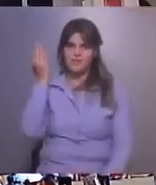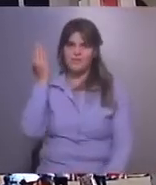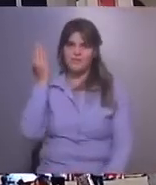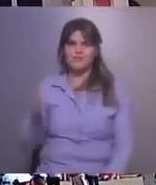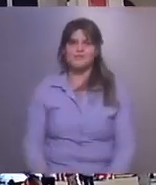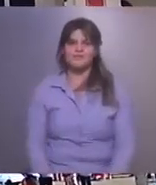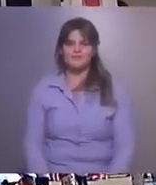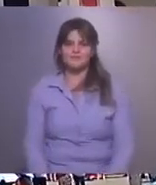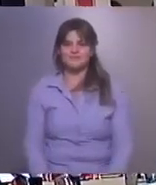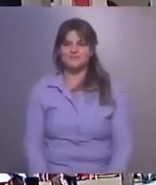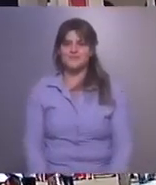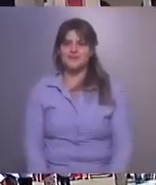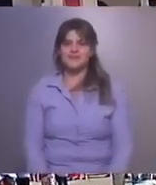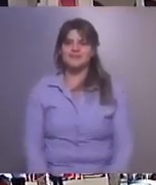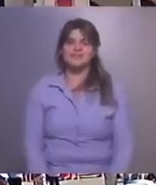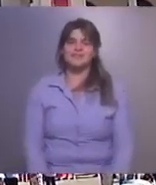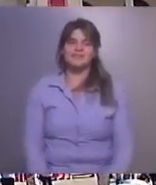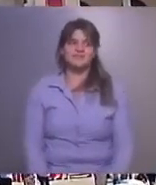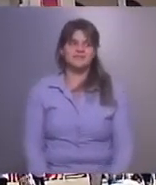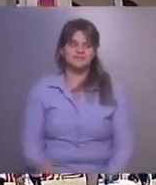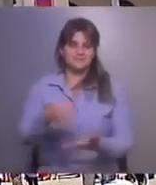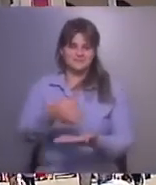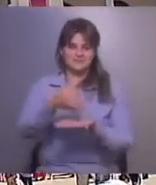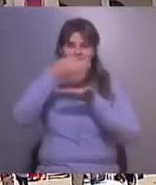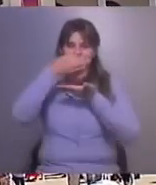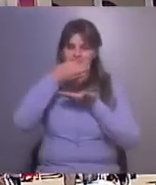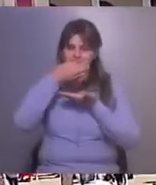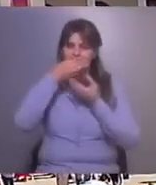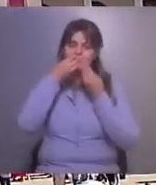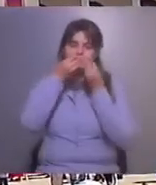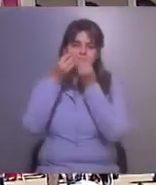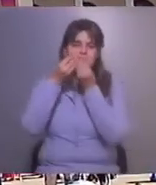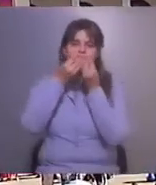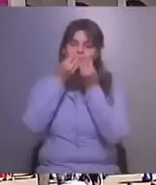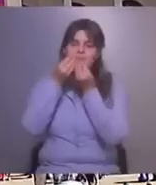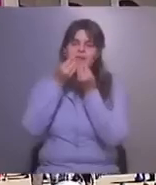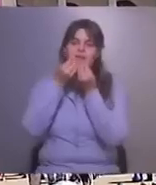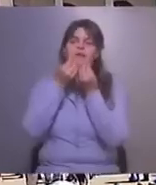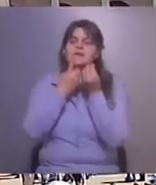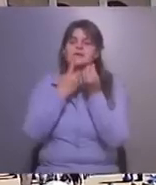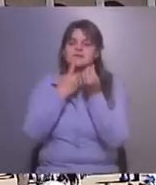Thank you.